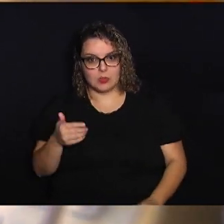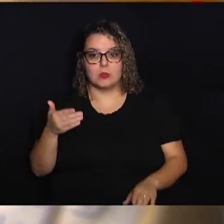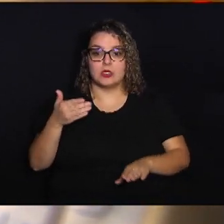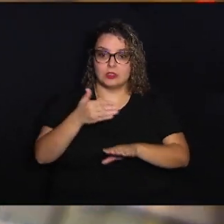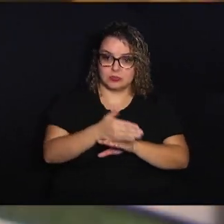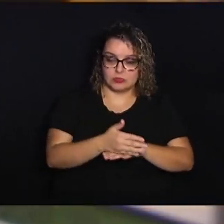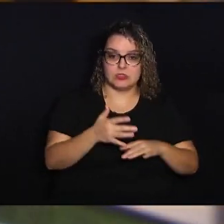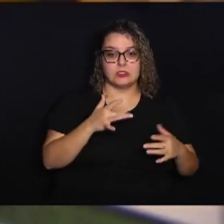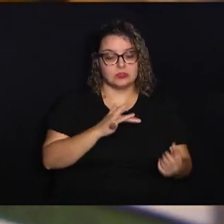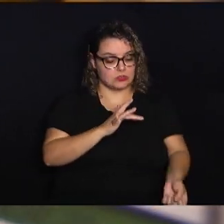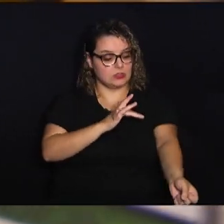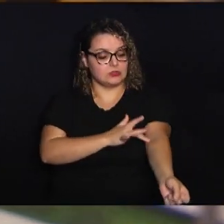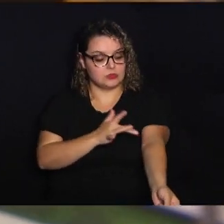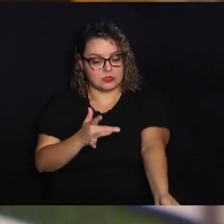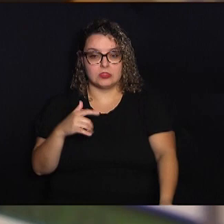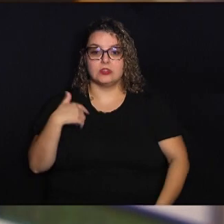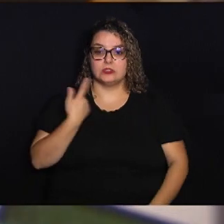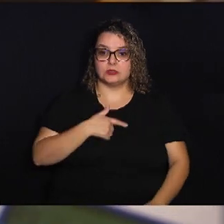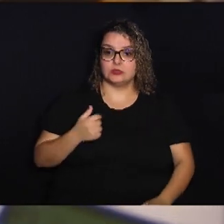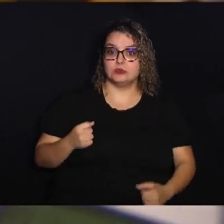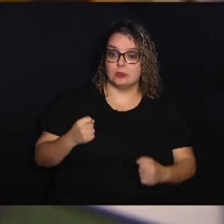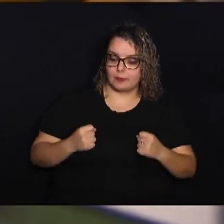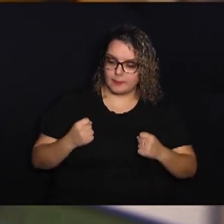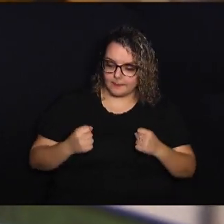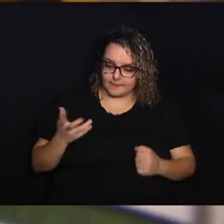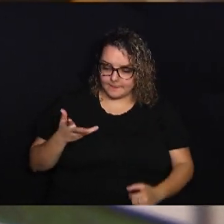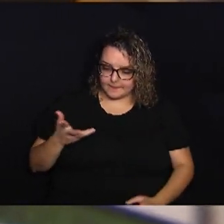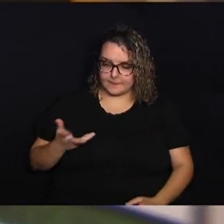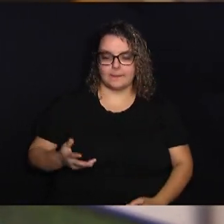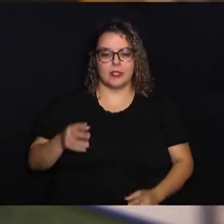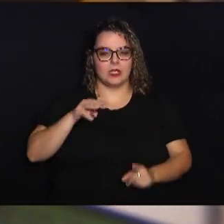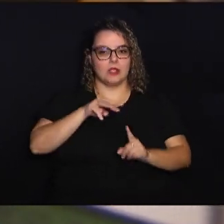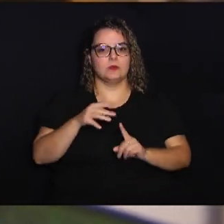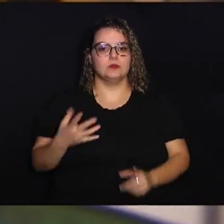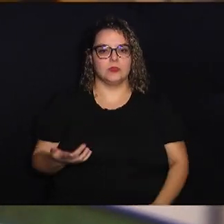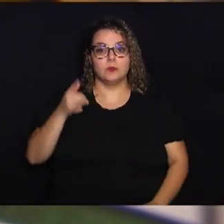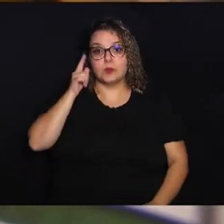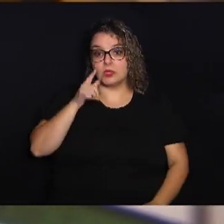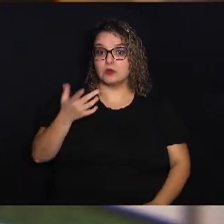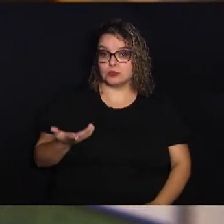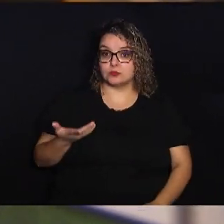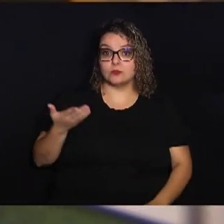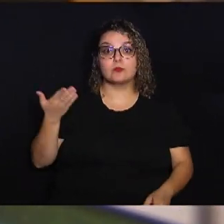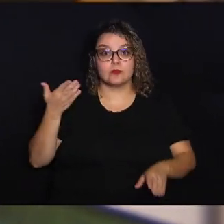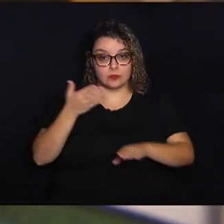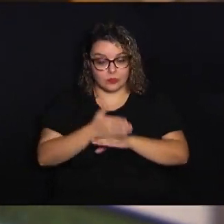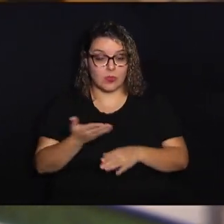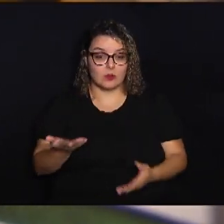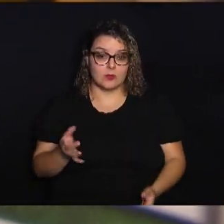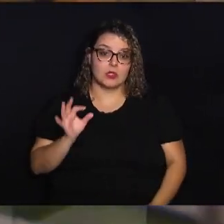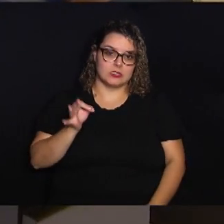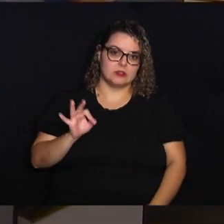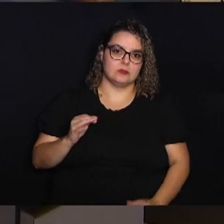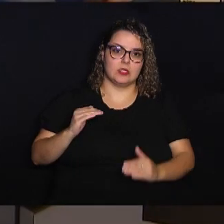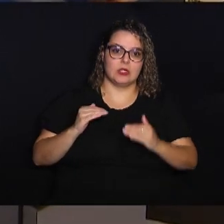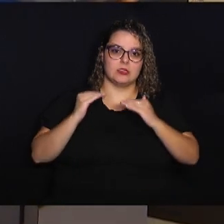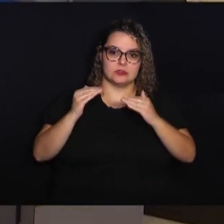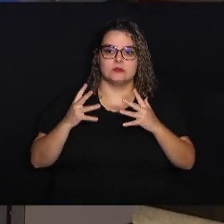dessas doações e a gente dá uma corrida para atingir essa meta e participar, né, com certeza, acima de